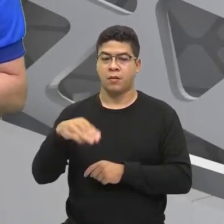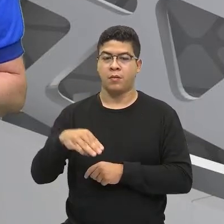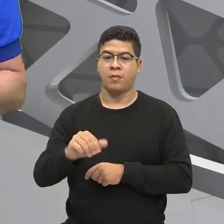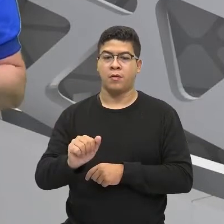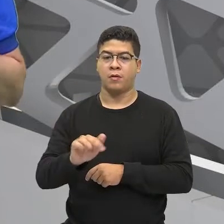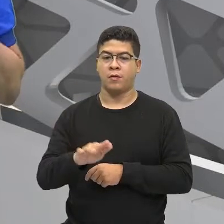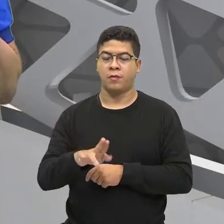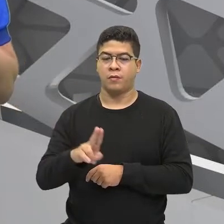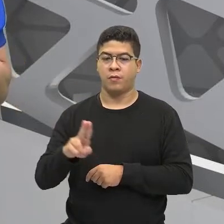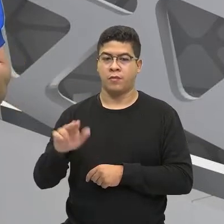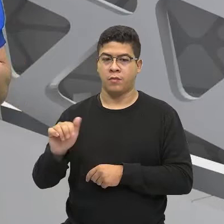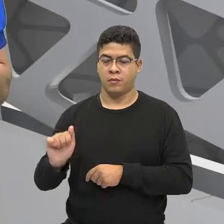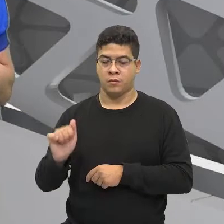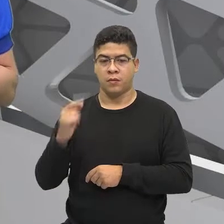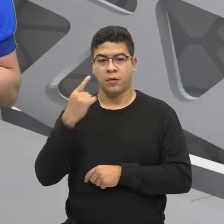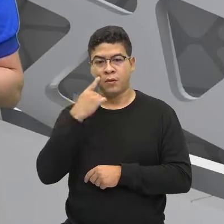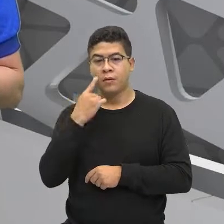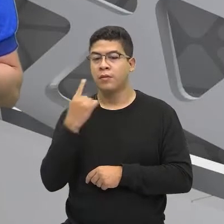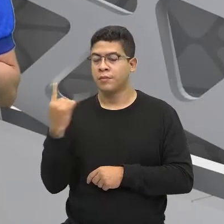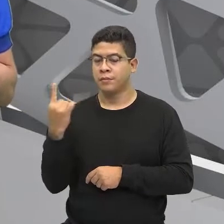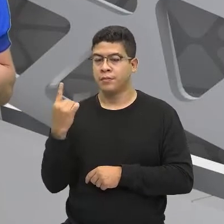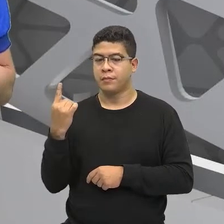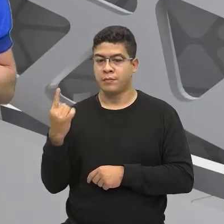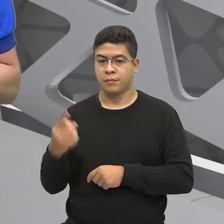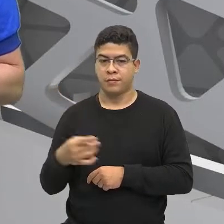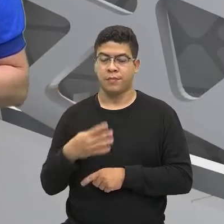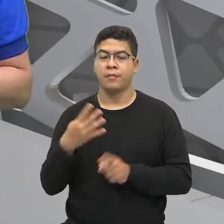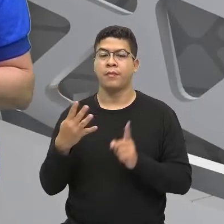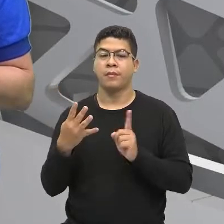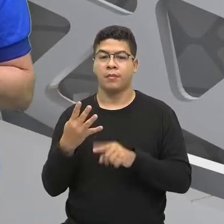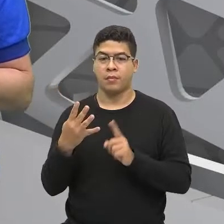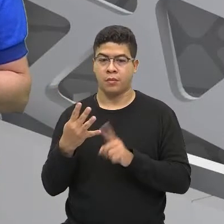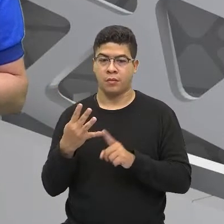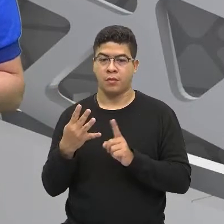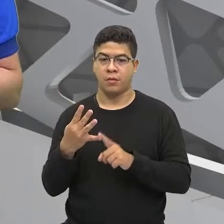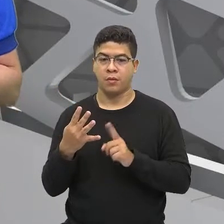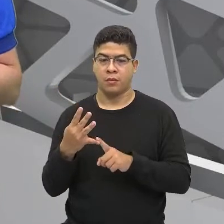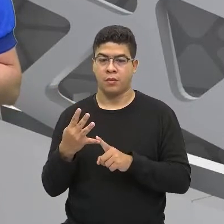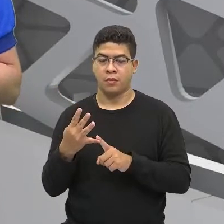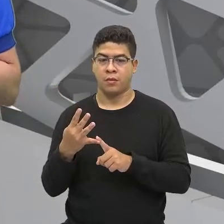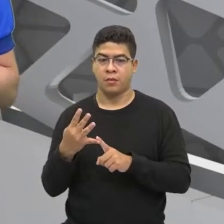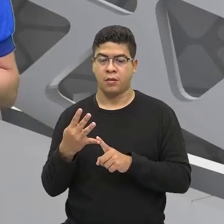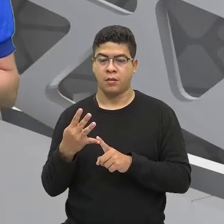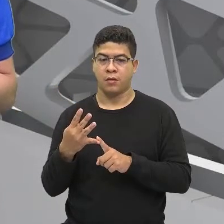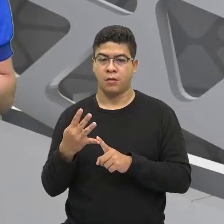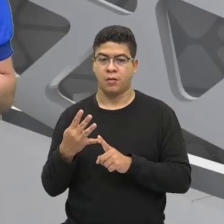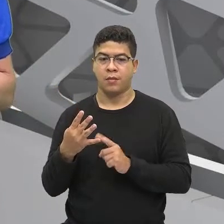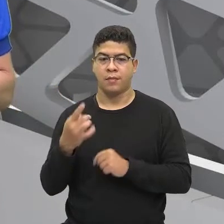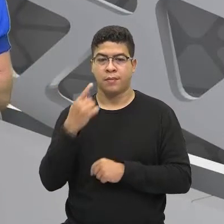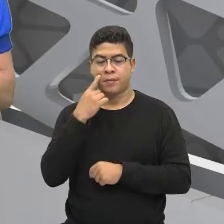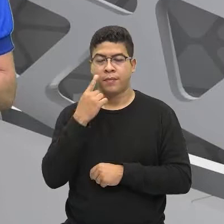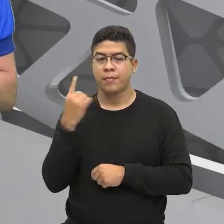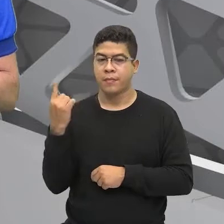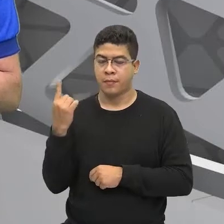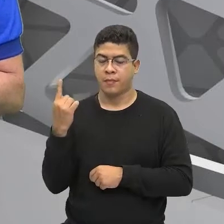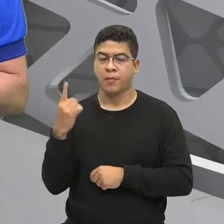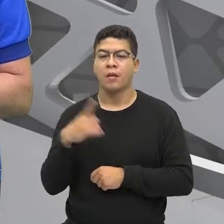1948. Tem também A Lira dos 50 e Belo Belo, né?